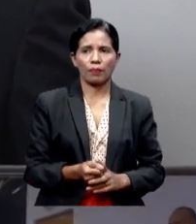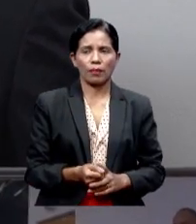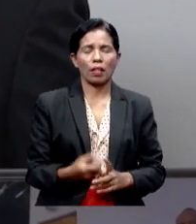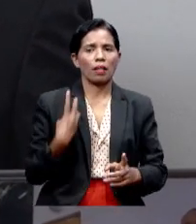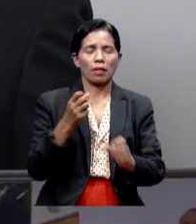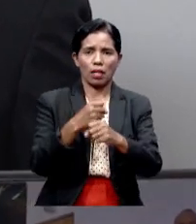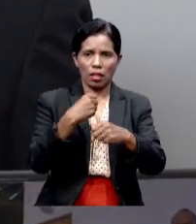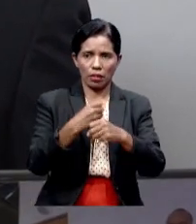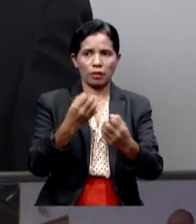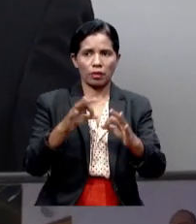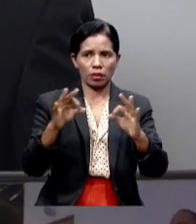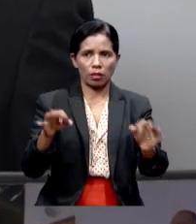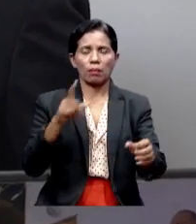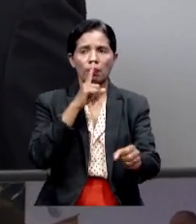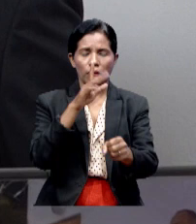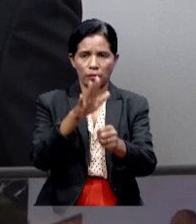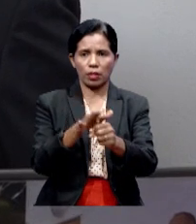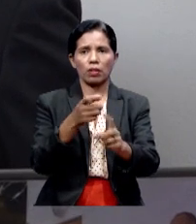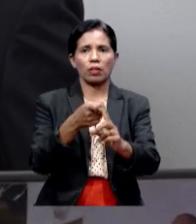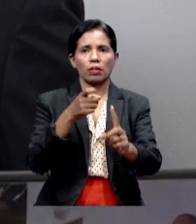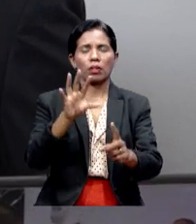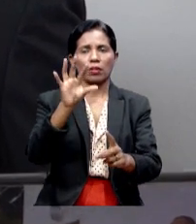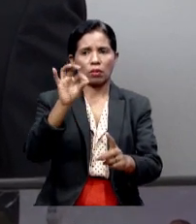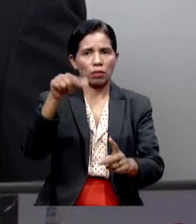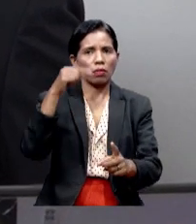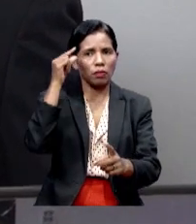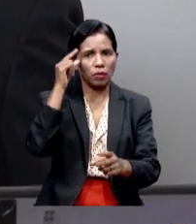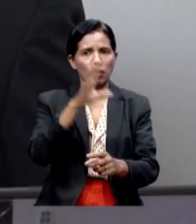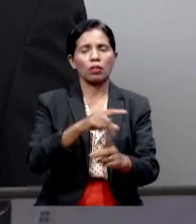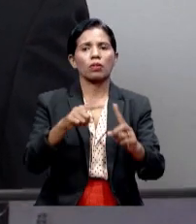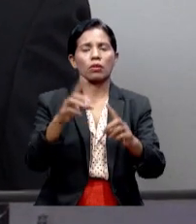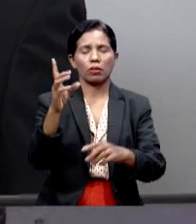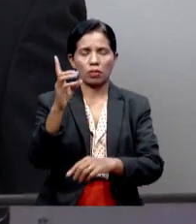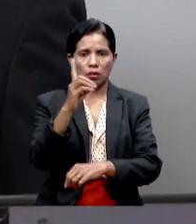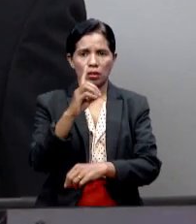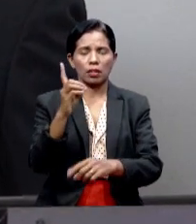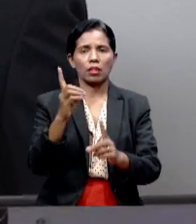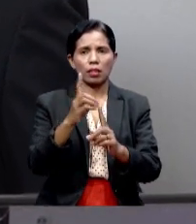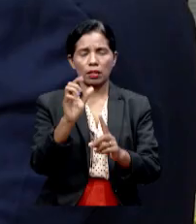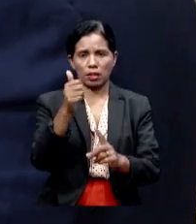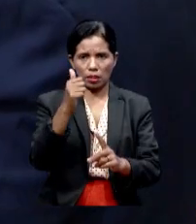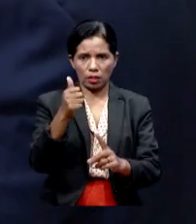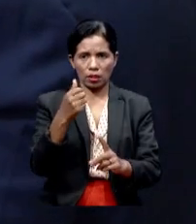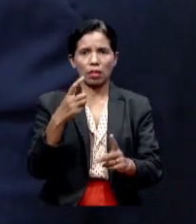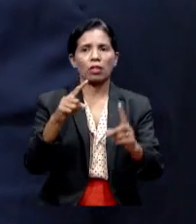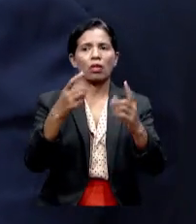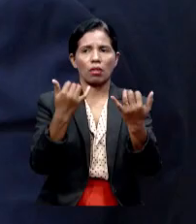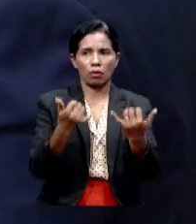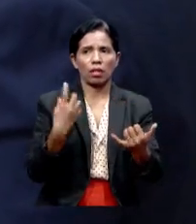finalizar unik compromisso nona governo constitucional niang e ohin dia 10 e ora sidane ami